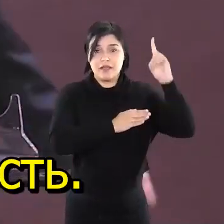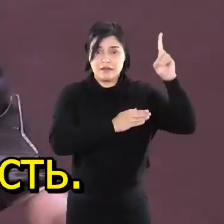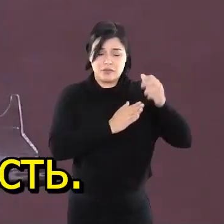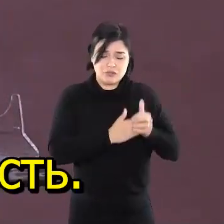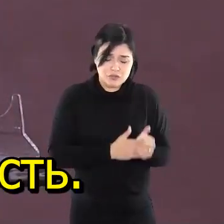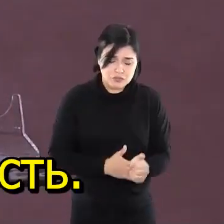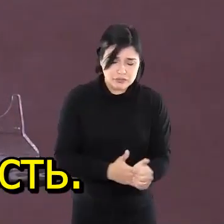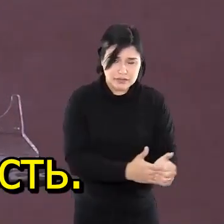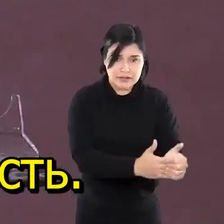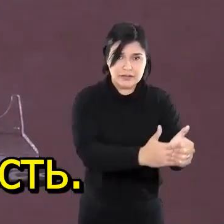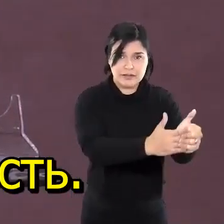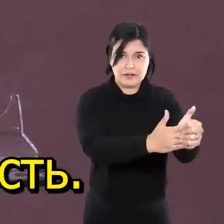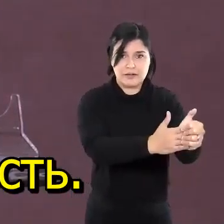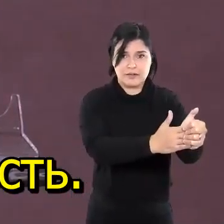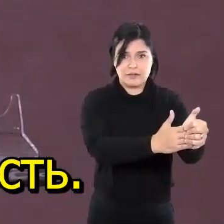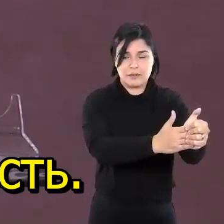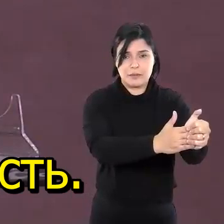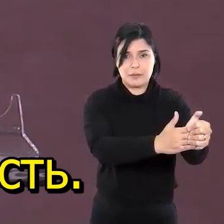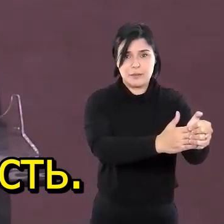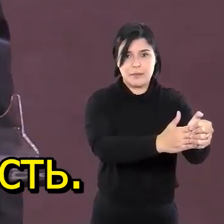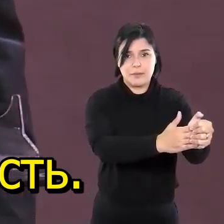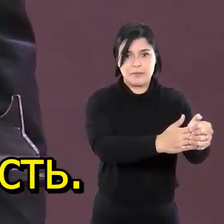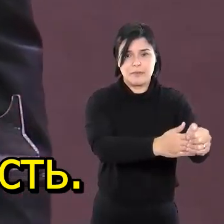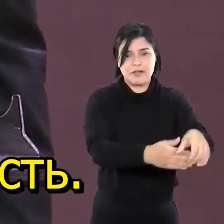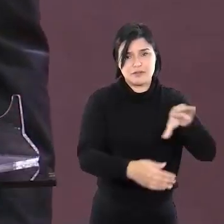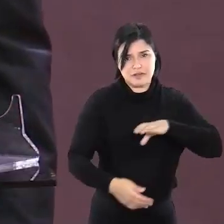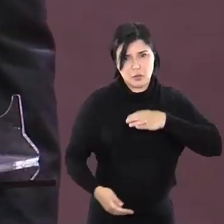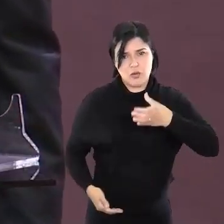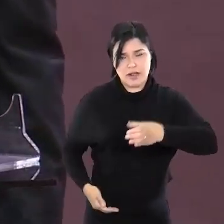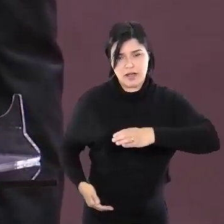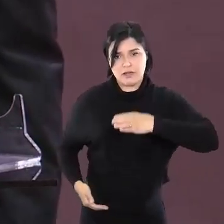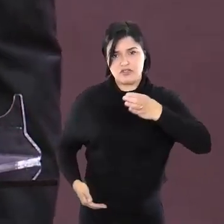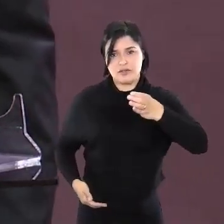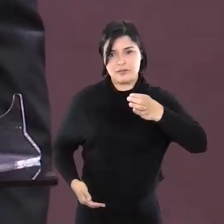Deus está conosco para nos dar coragem.